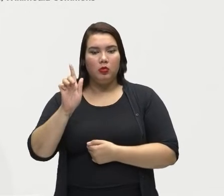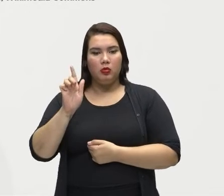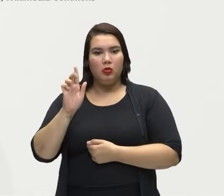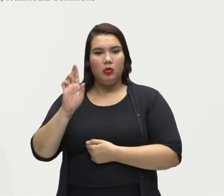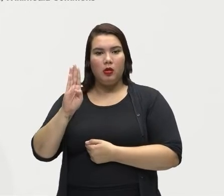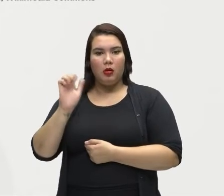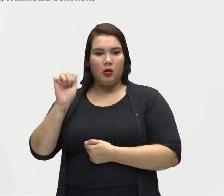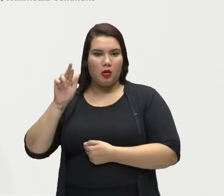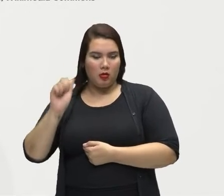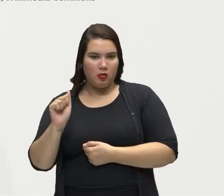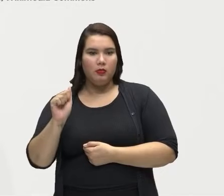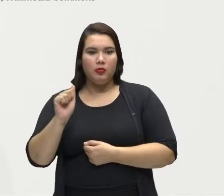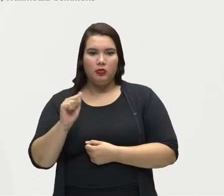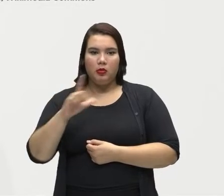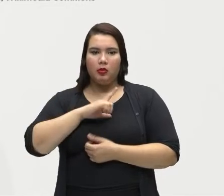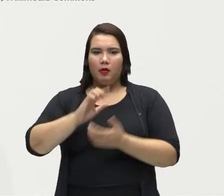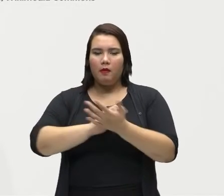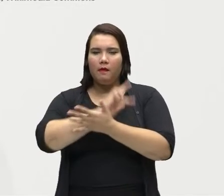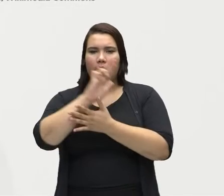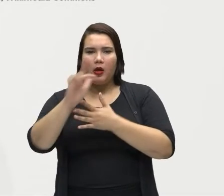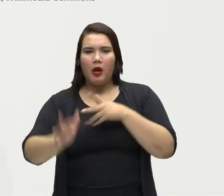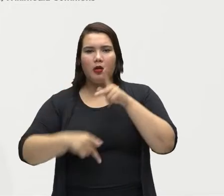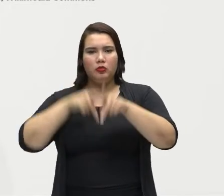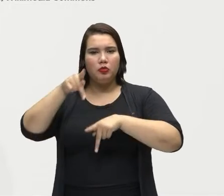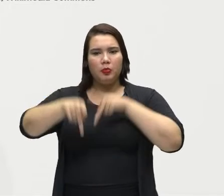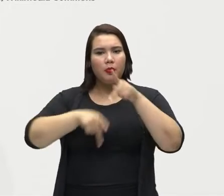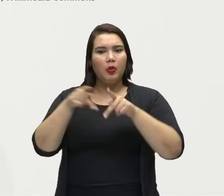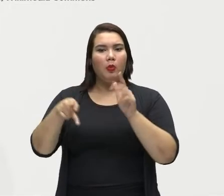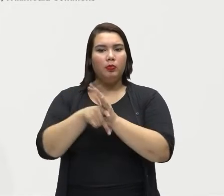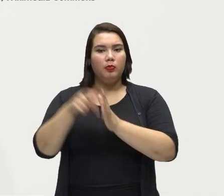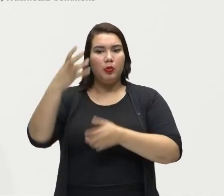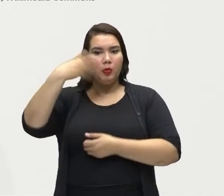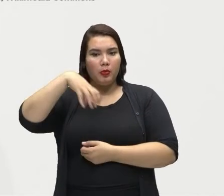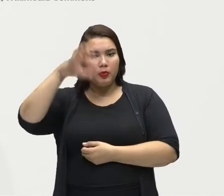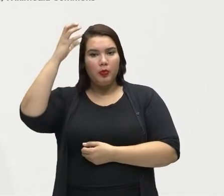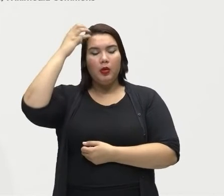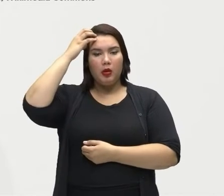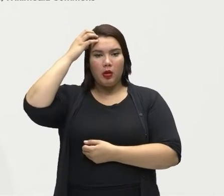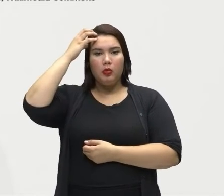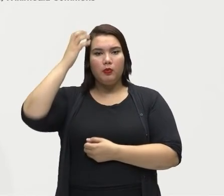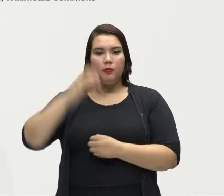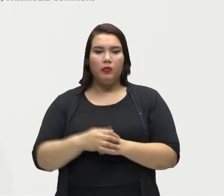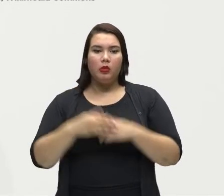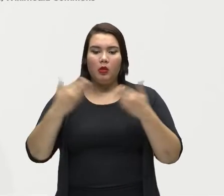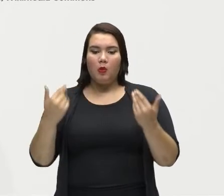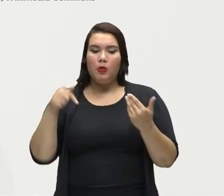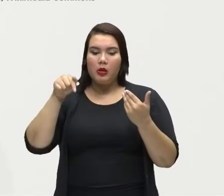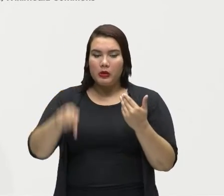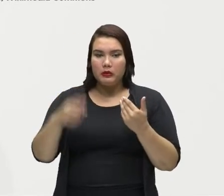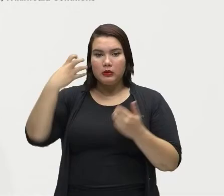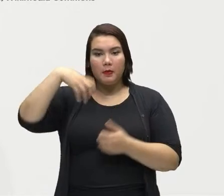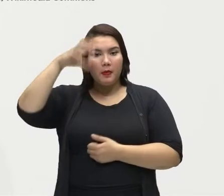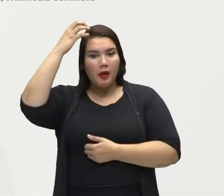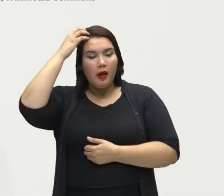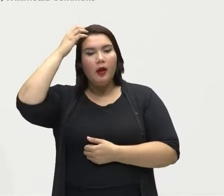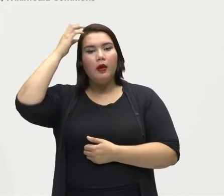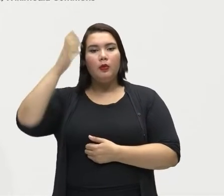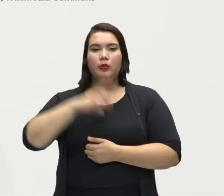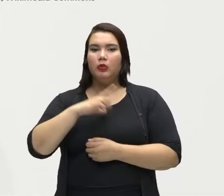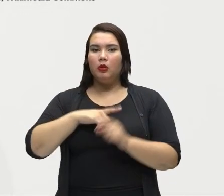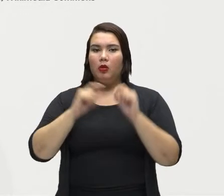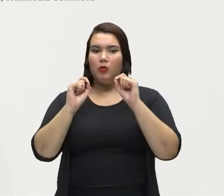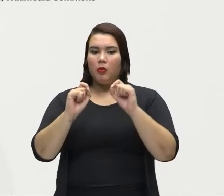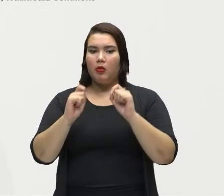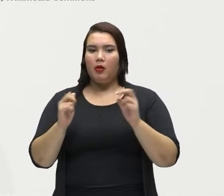Bara, composta por diversos povos do Império. Então o Império de Mali iria ter essa preocupação em relação